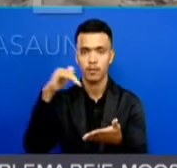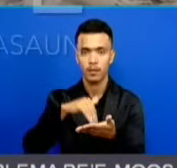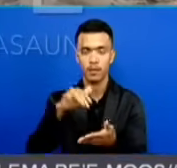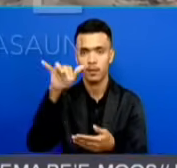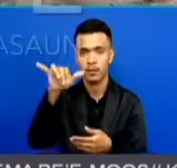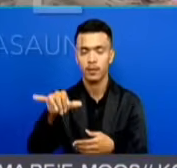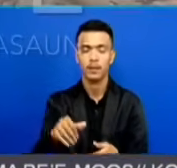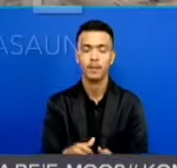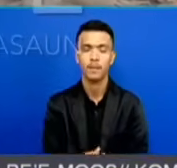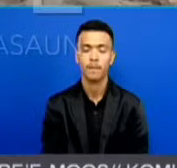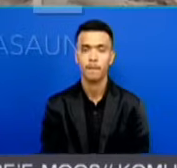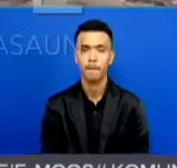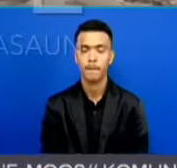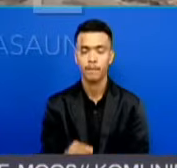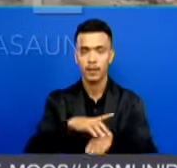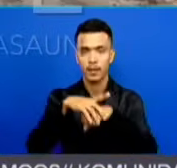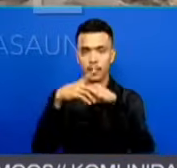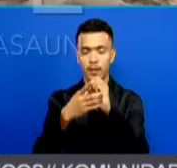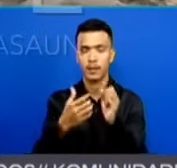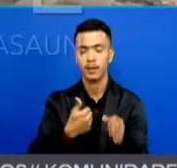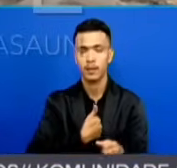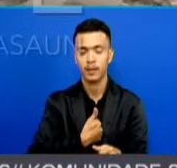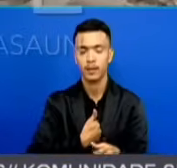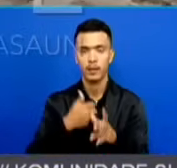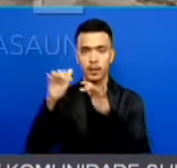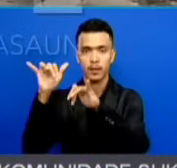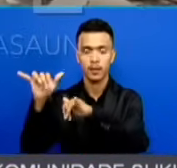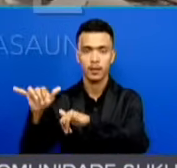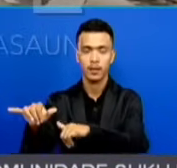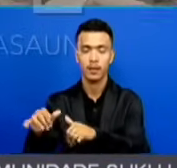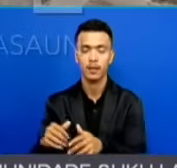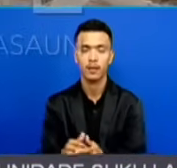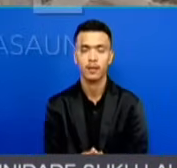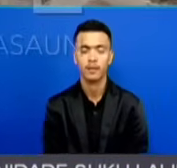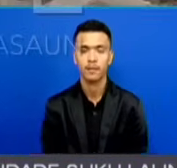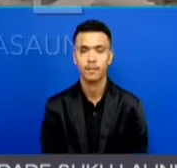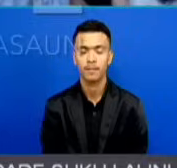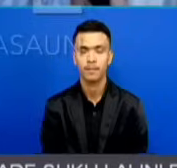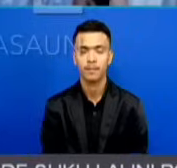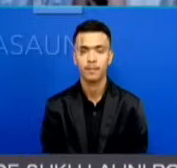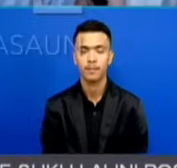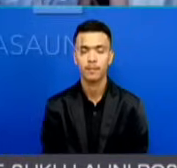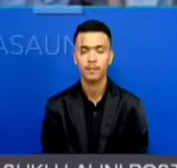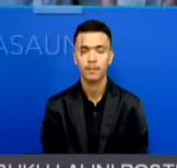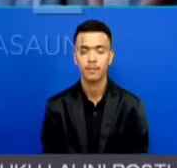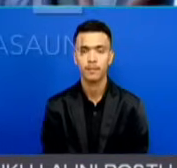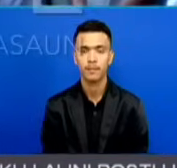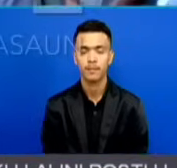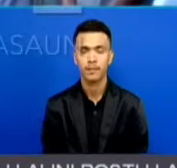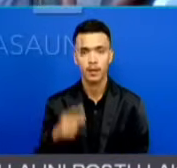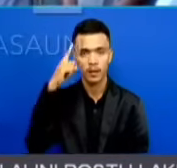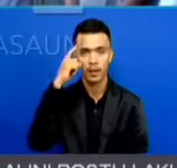E neve. Rai nem na ideia e me relava, cuida rai nem o dia que vá. Aí dela é problema.